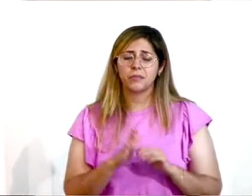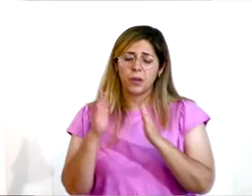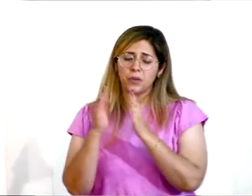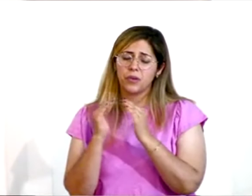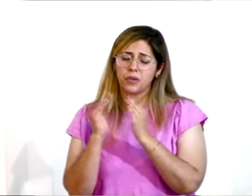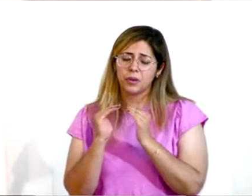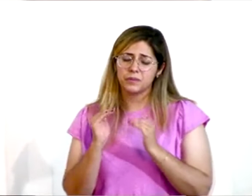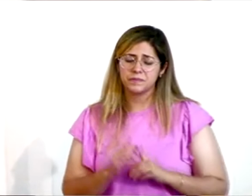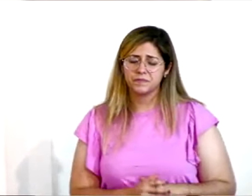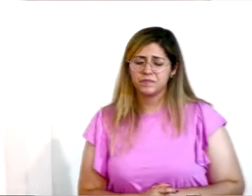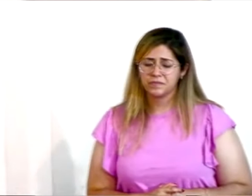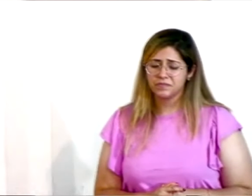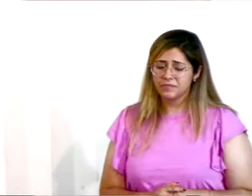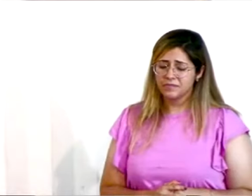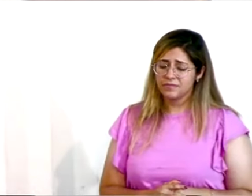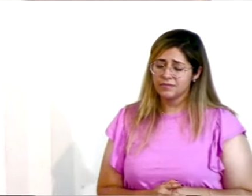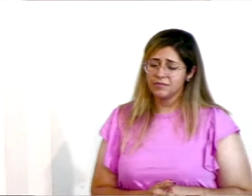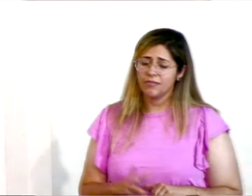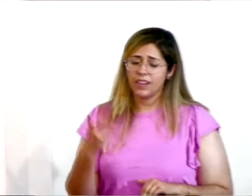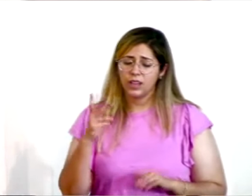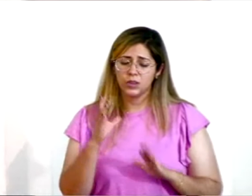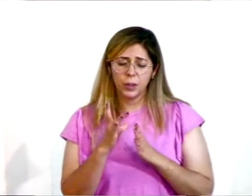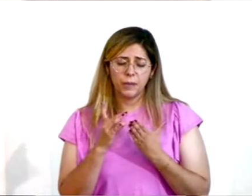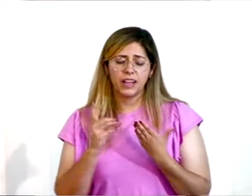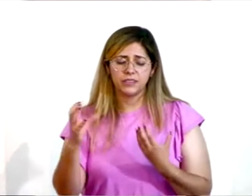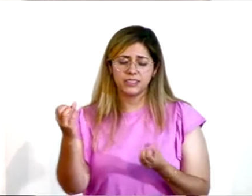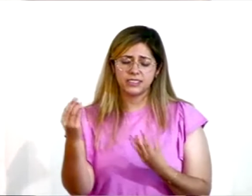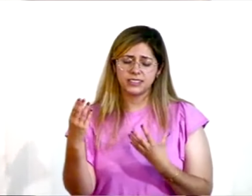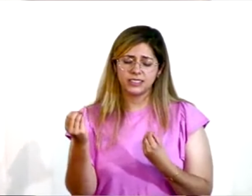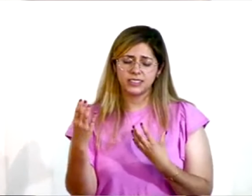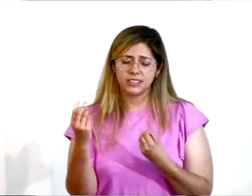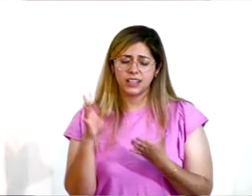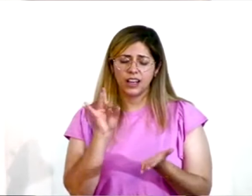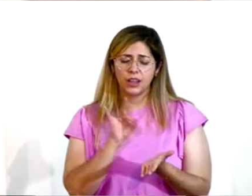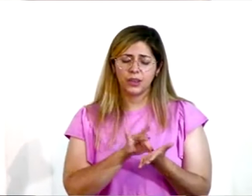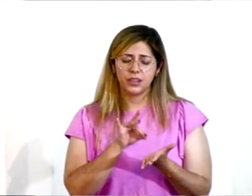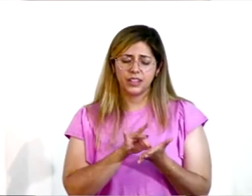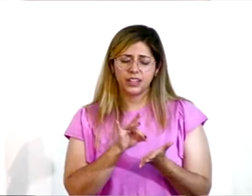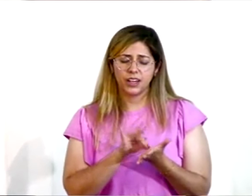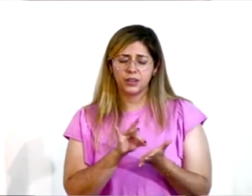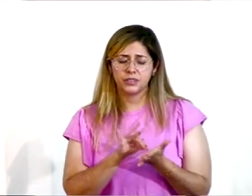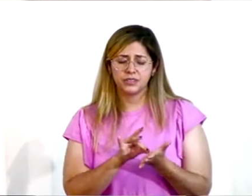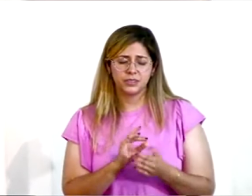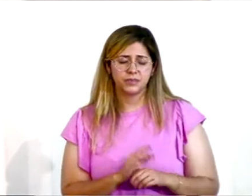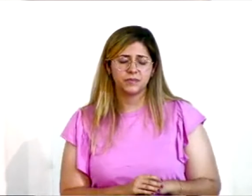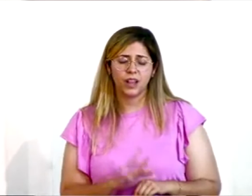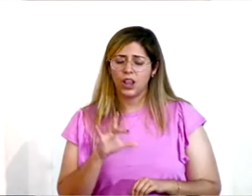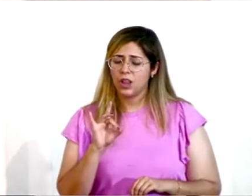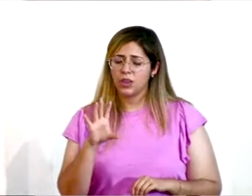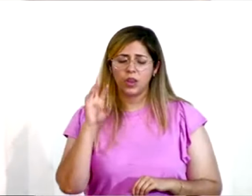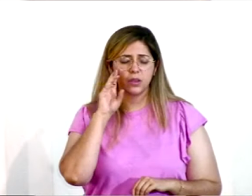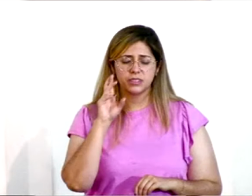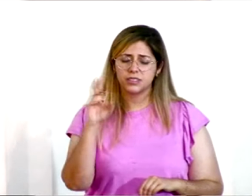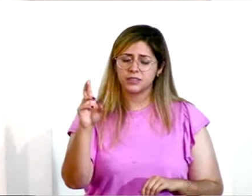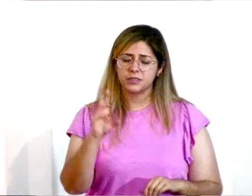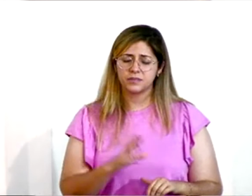Porque a Tua palavra me ensina a querer viver assim, Senhor, verdadeiramente para Ti, sem outros deuses diante do